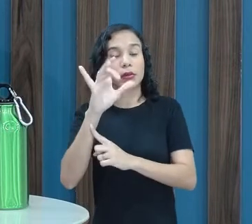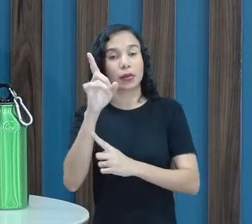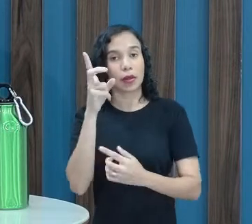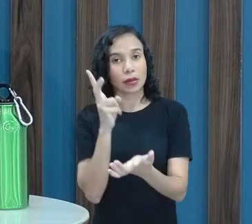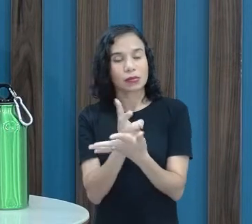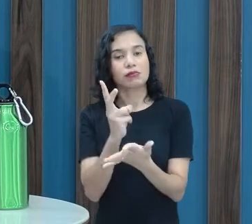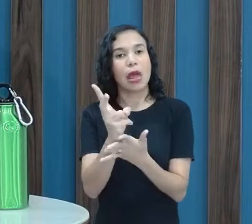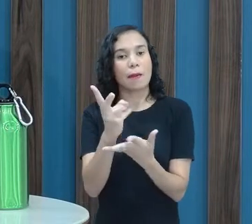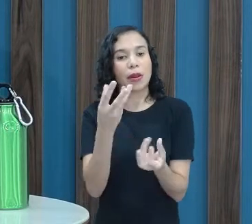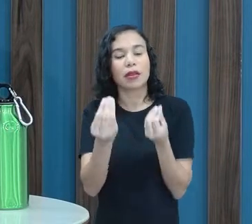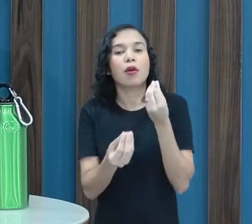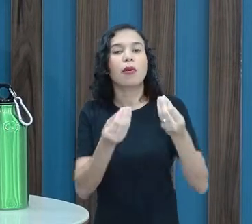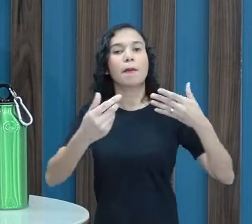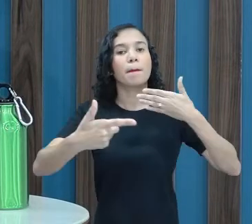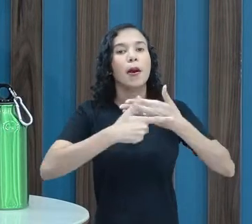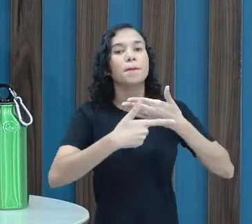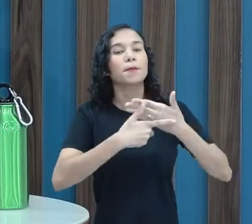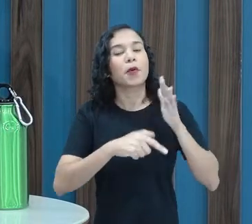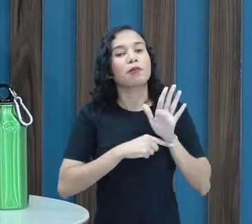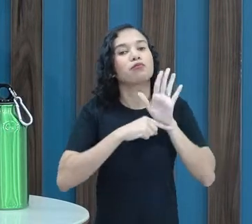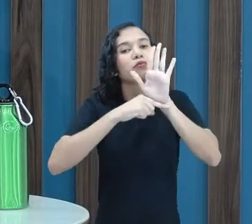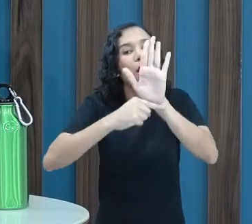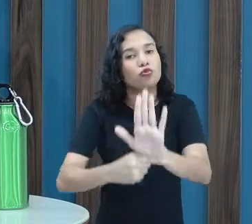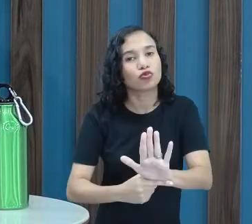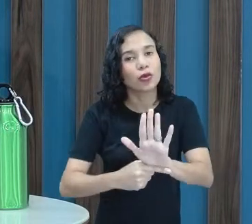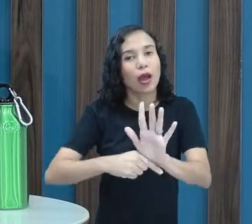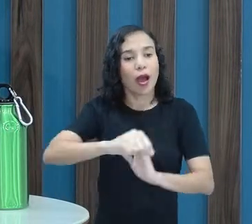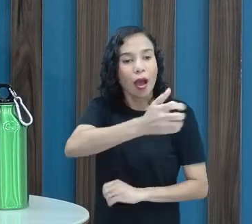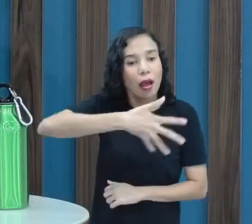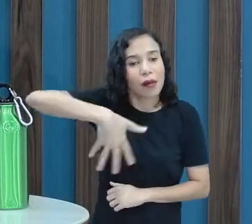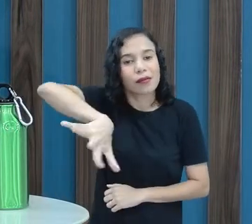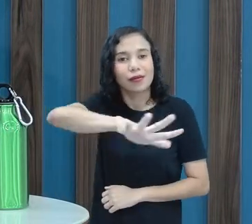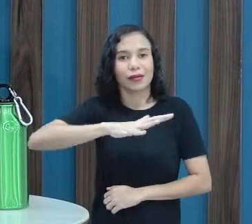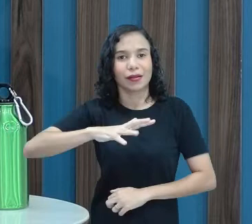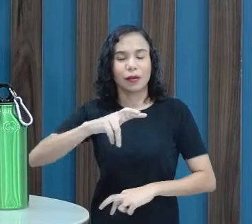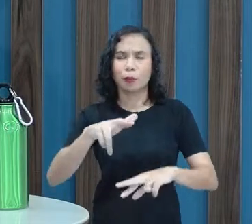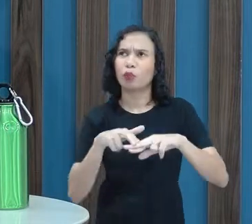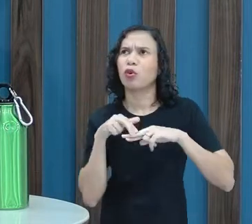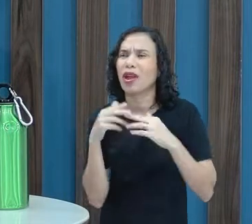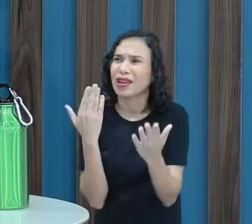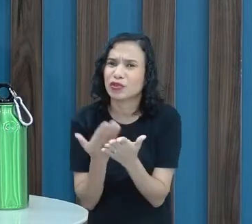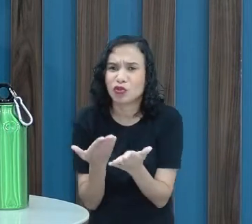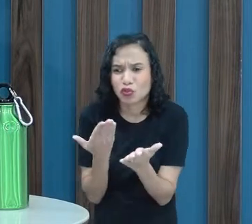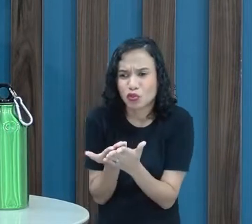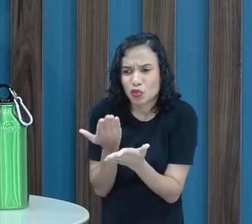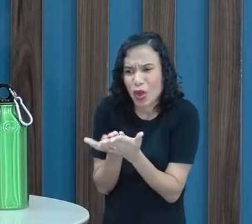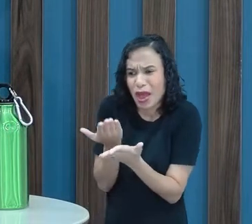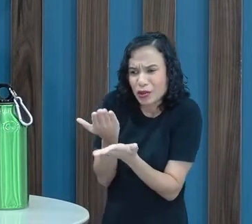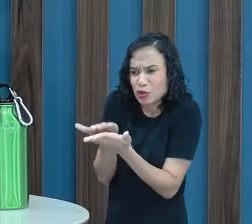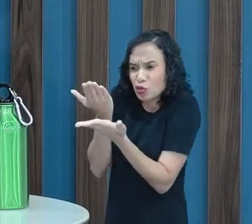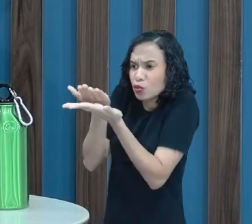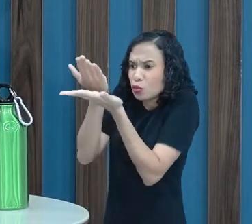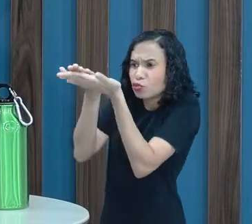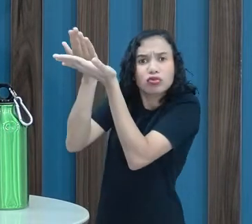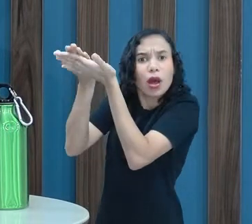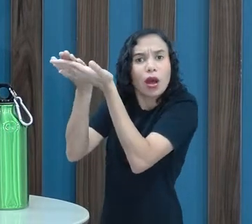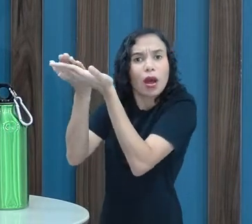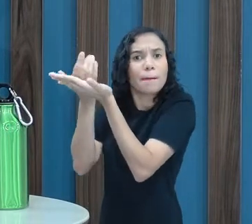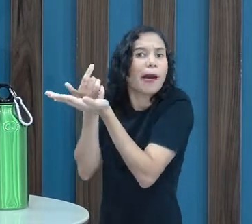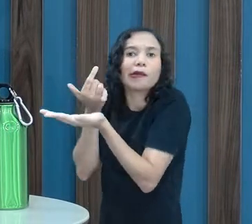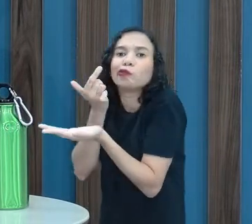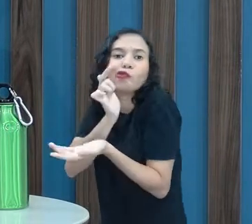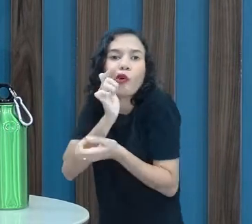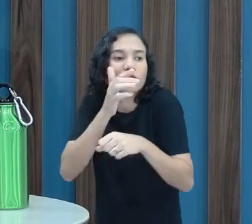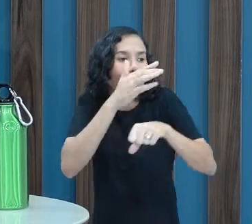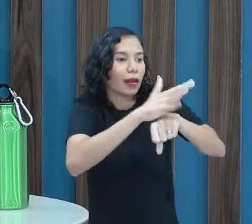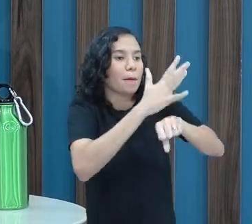eles servem para ajudar a nossa sociedade. Então, para que estudar tanto e tanta coisa se a gente não consegue aplicar isso